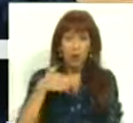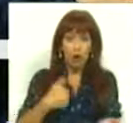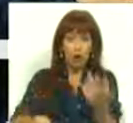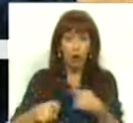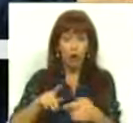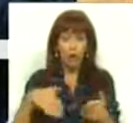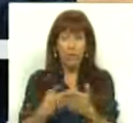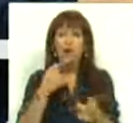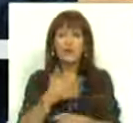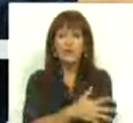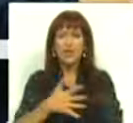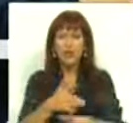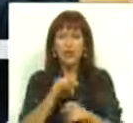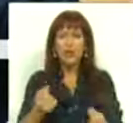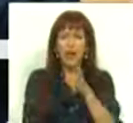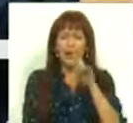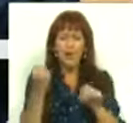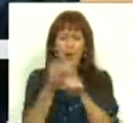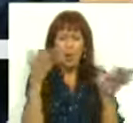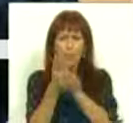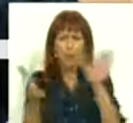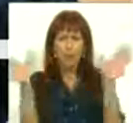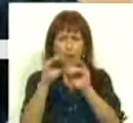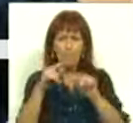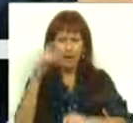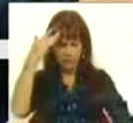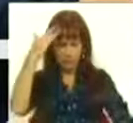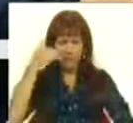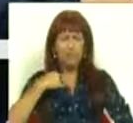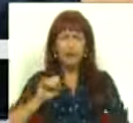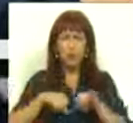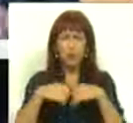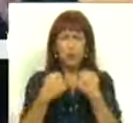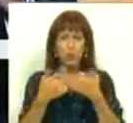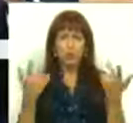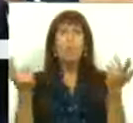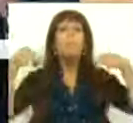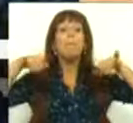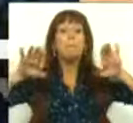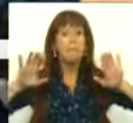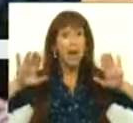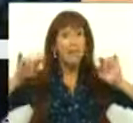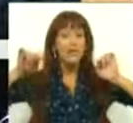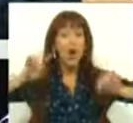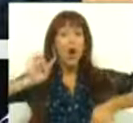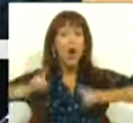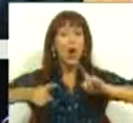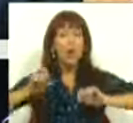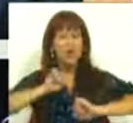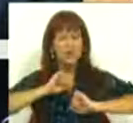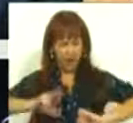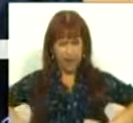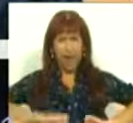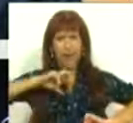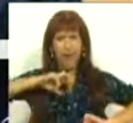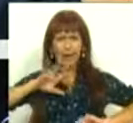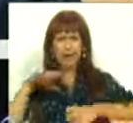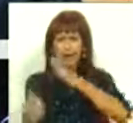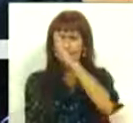permita voltar a crescer, a criar emprego com consciência social, mas dentro daquilo que é a nossa